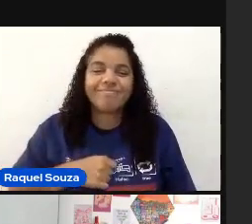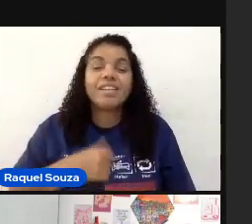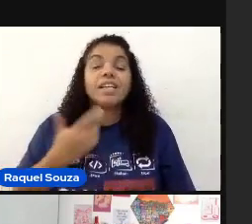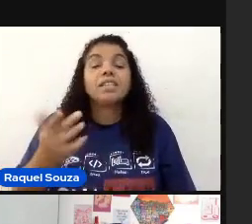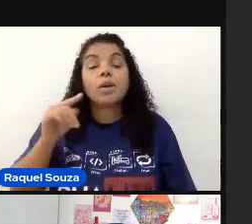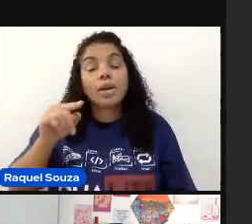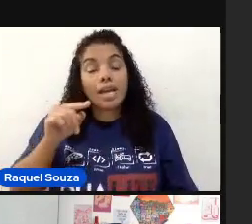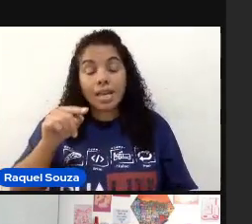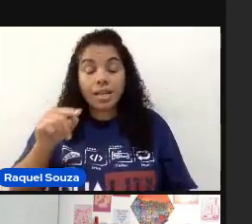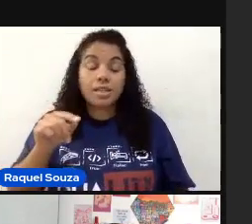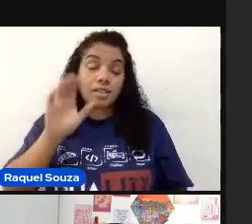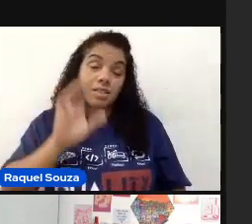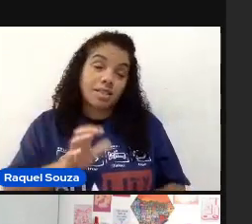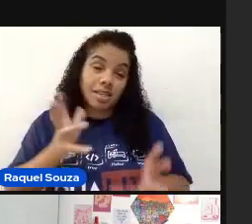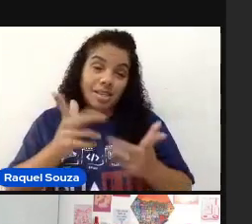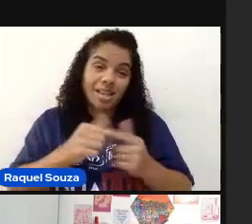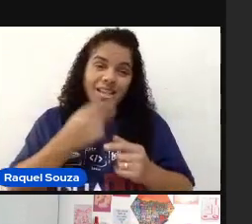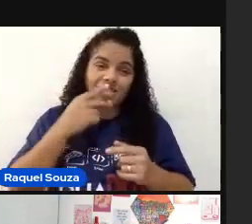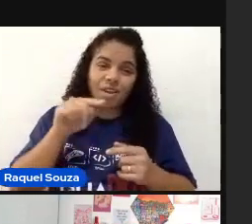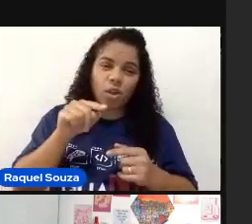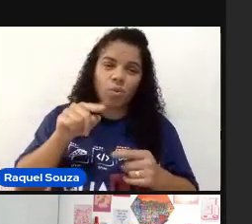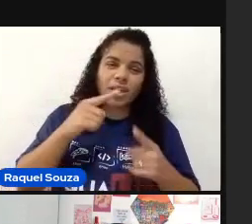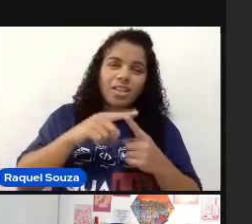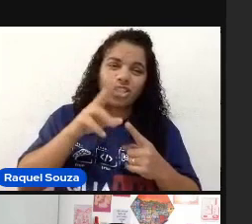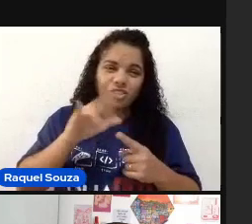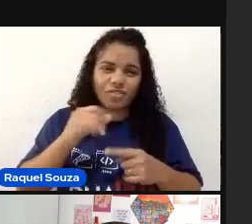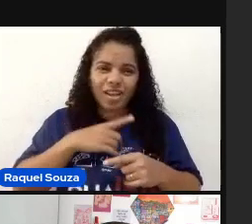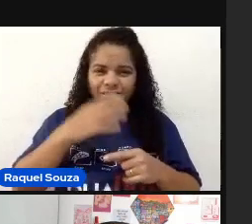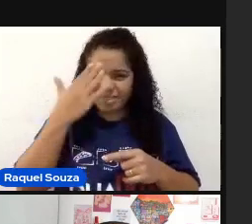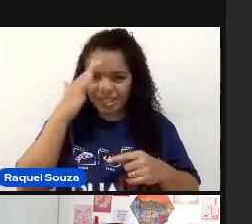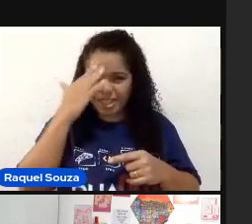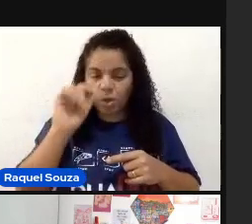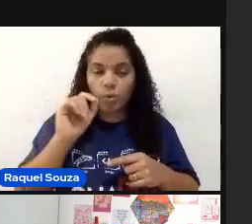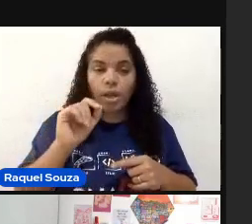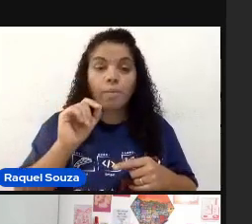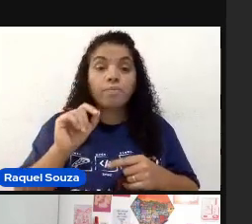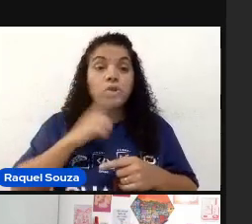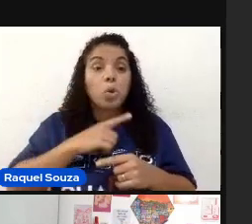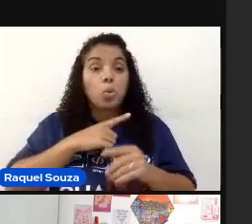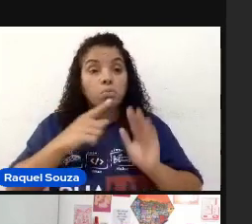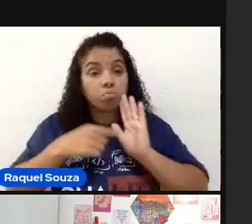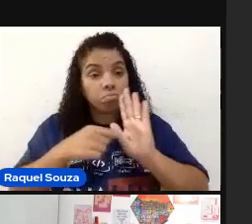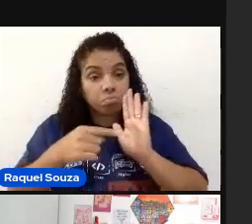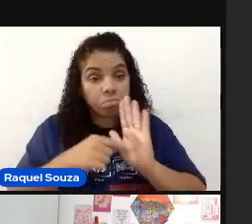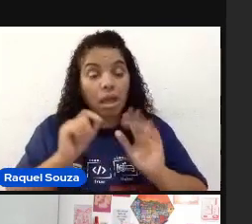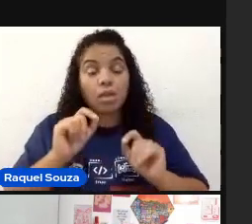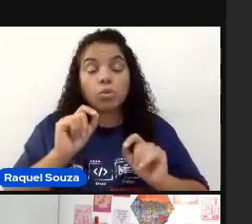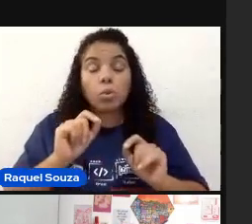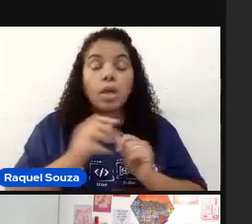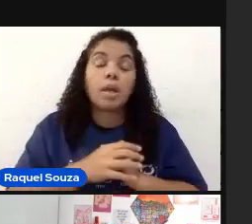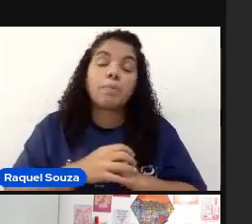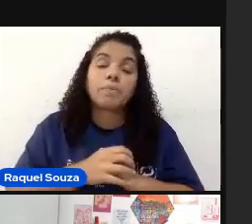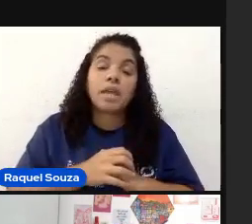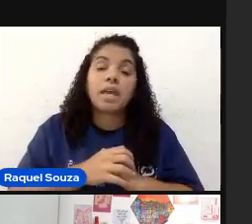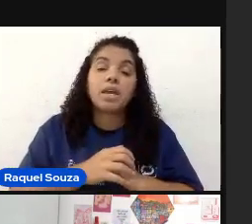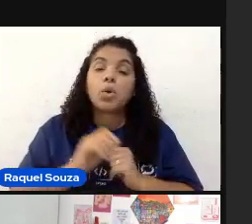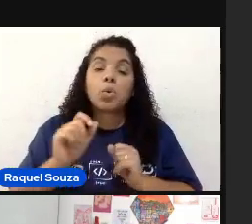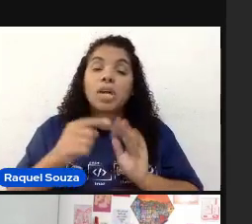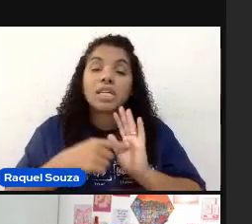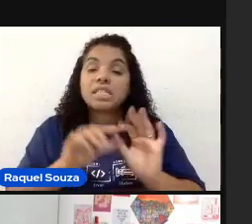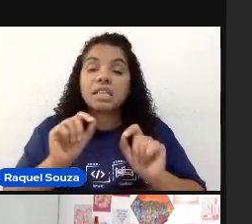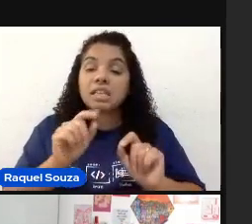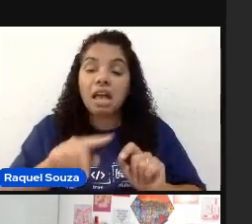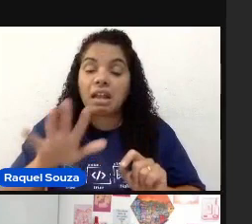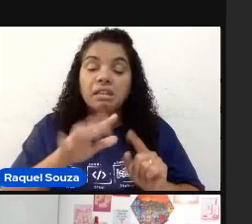cliente fala ou faz? Então, aqui nesse campo, a gente vai entender o que ele expressa, o que ele externaliza, ou seja, o